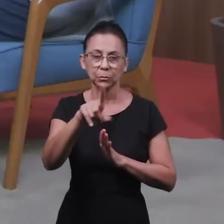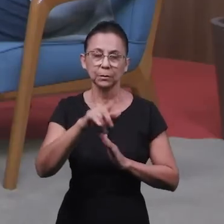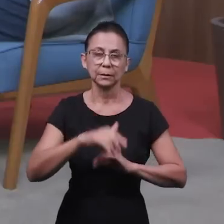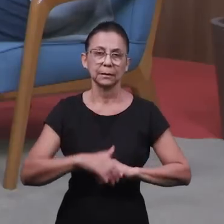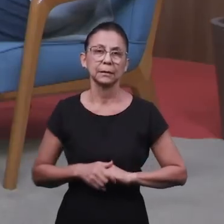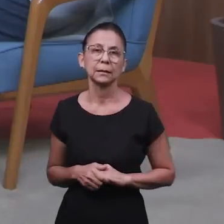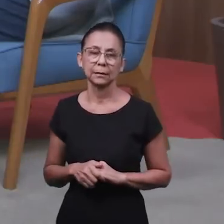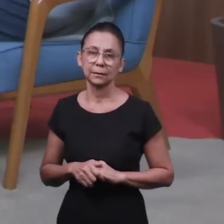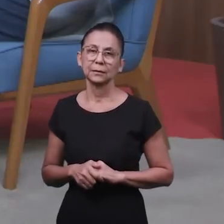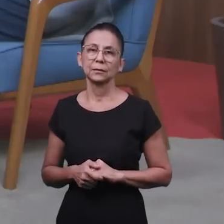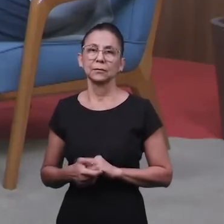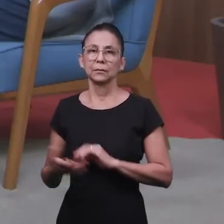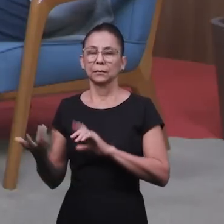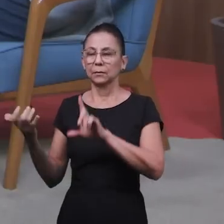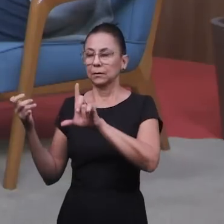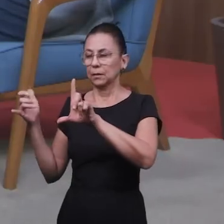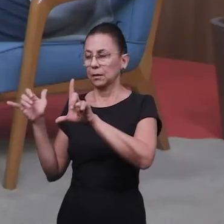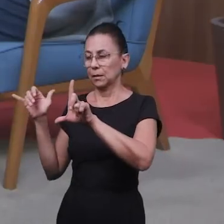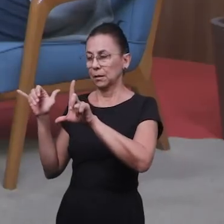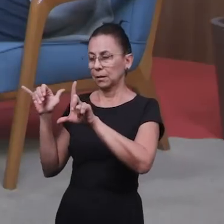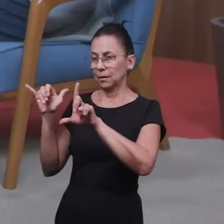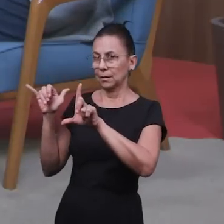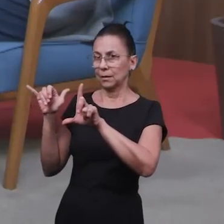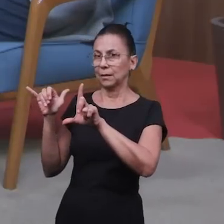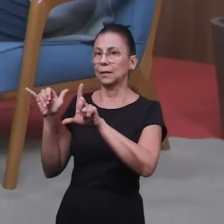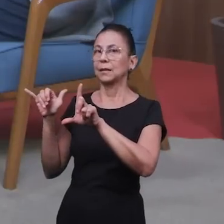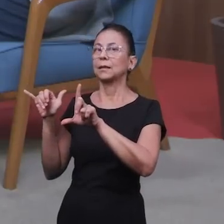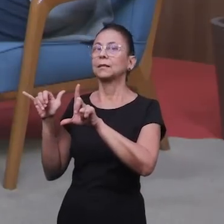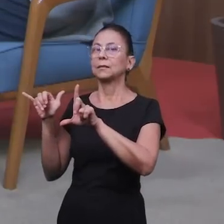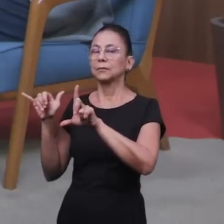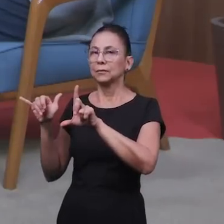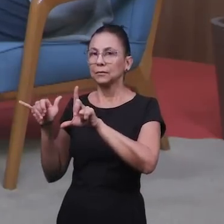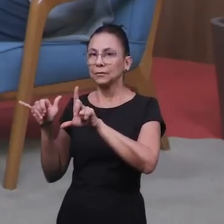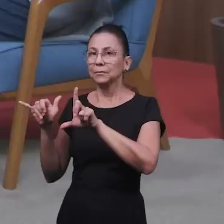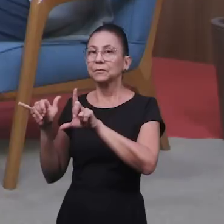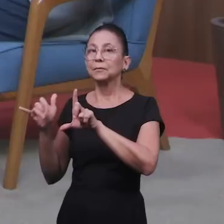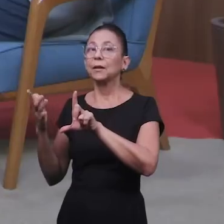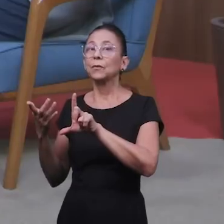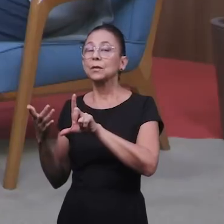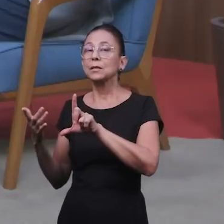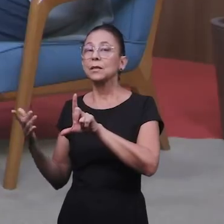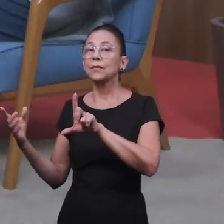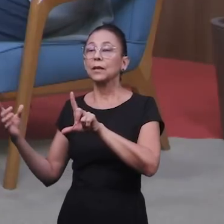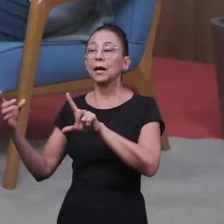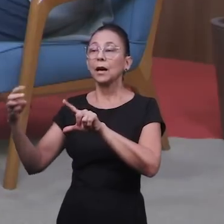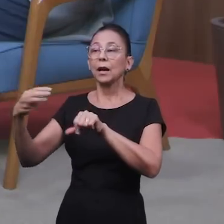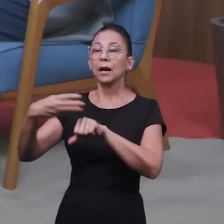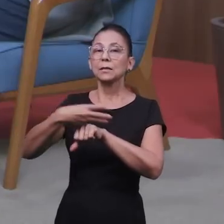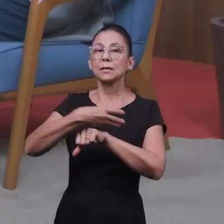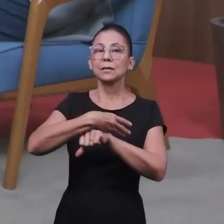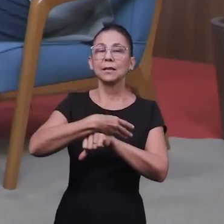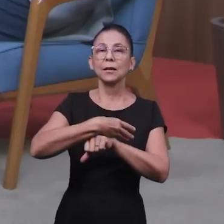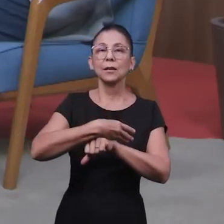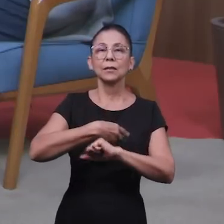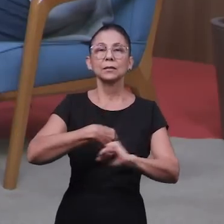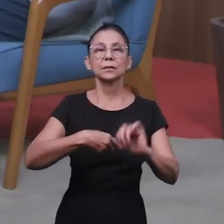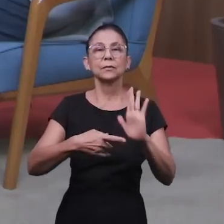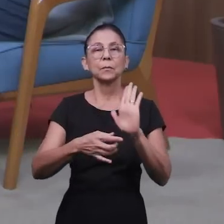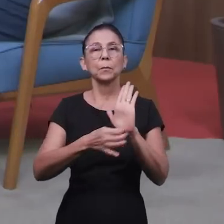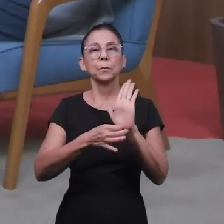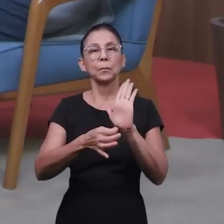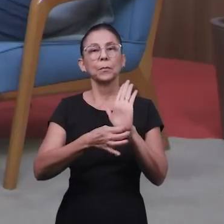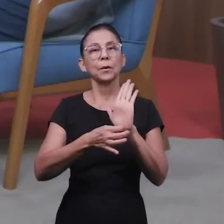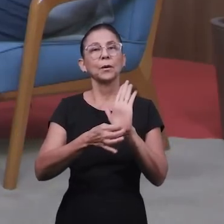estamos lhe propondo. Quando você aponta a câmera do seu celular, no momento em que você é redirecionado para o WhatsApp, ali